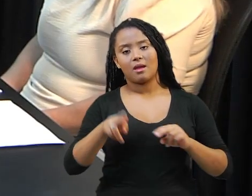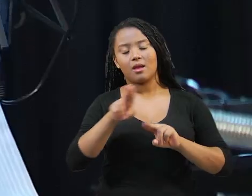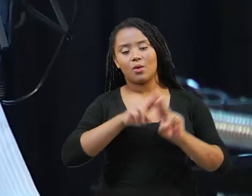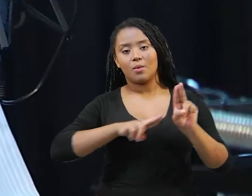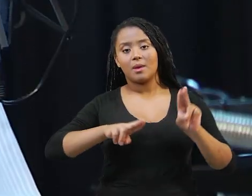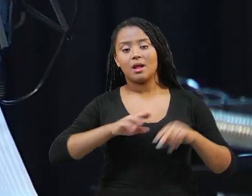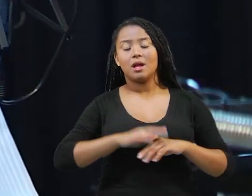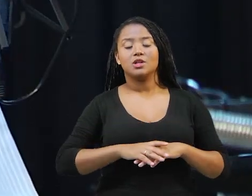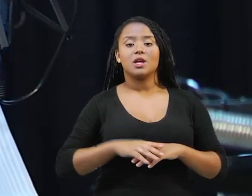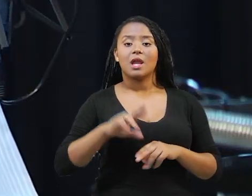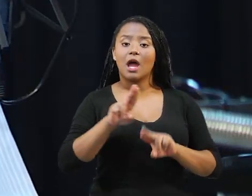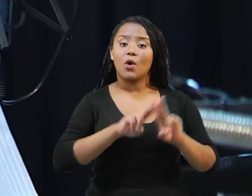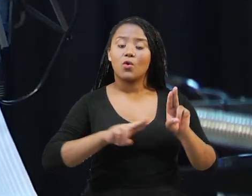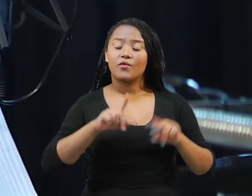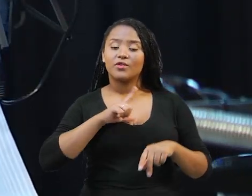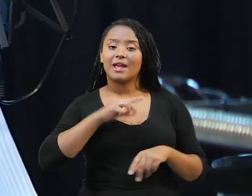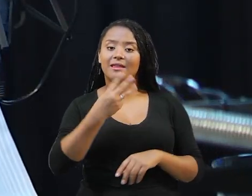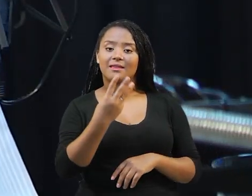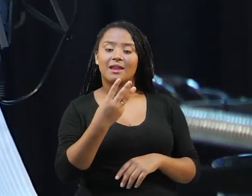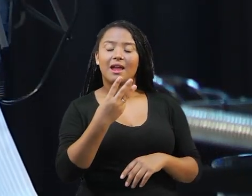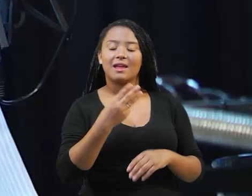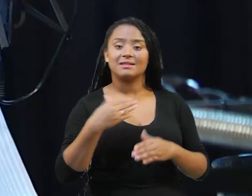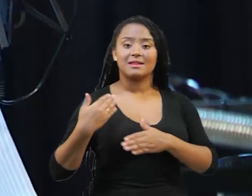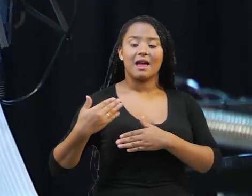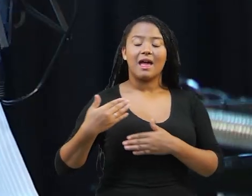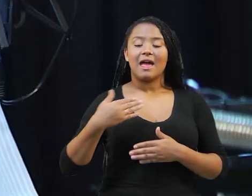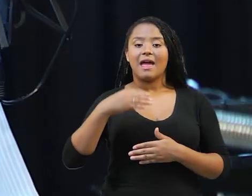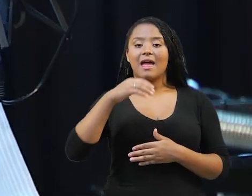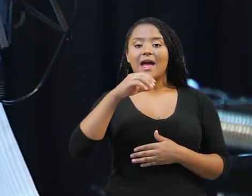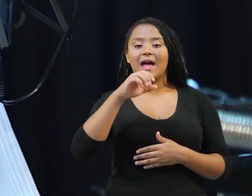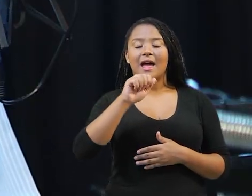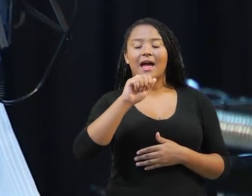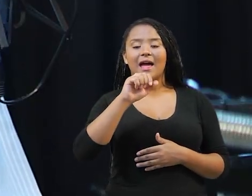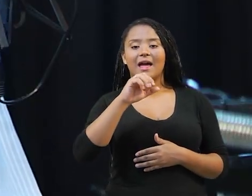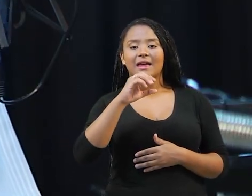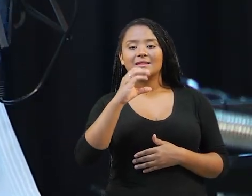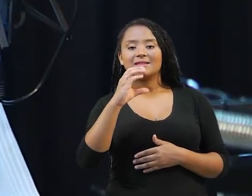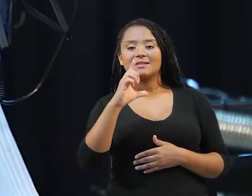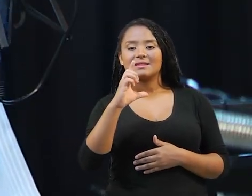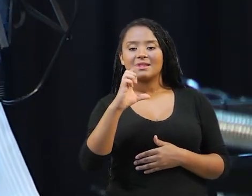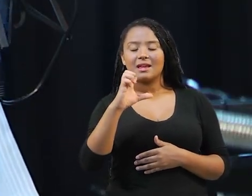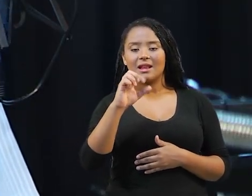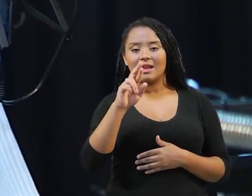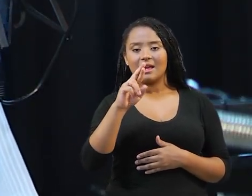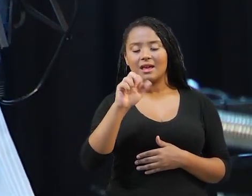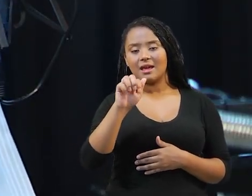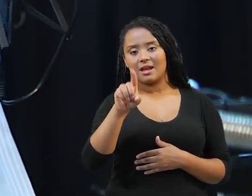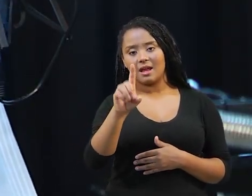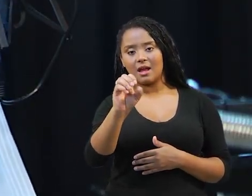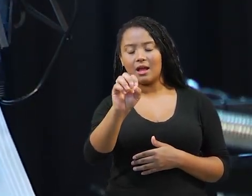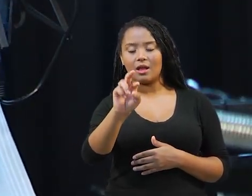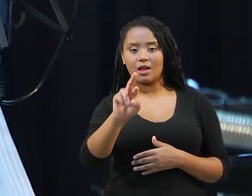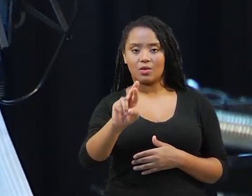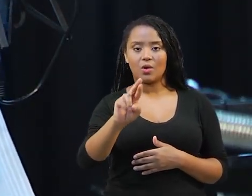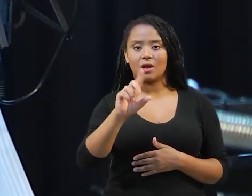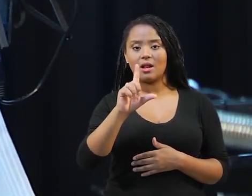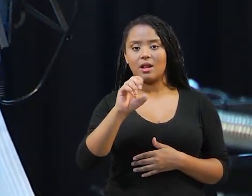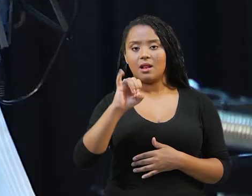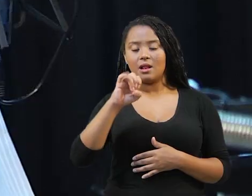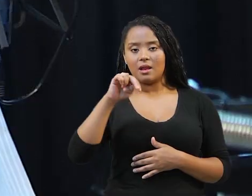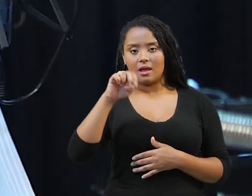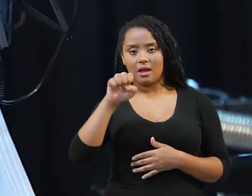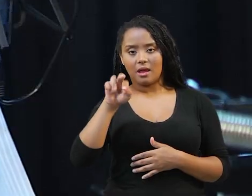tem 3 aceleradores lineares, né? Então, isso tem estados que não tem nenhum. E a UFO aqui tem 3.